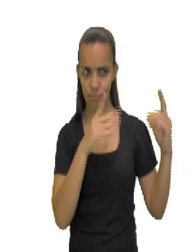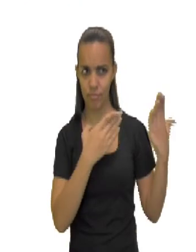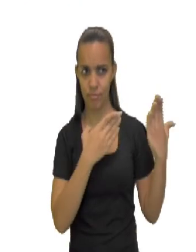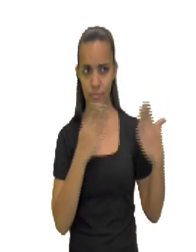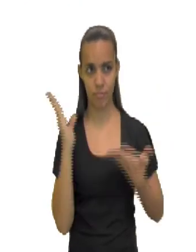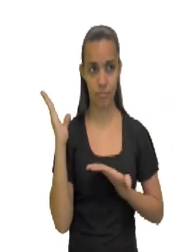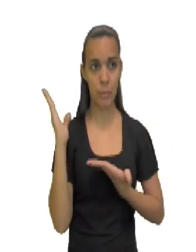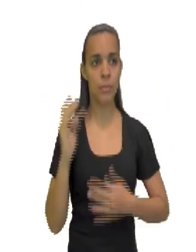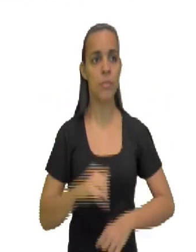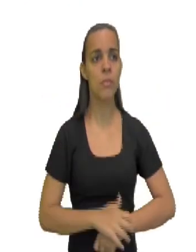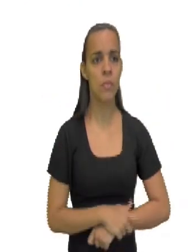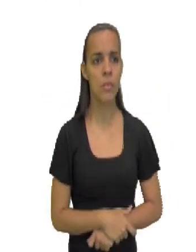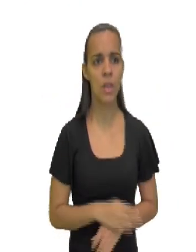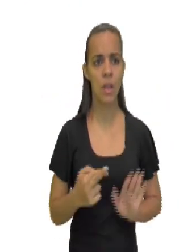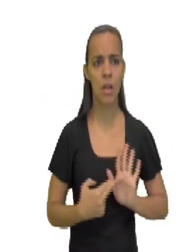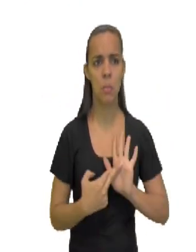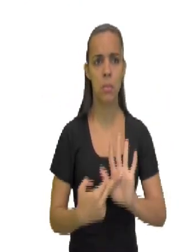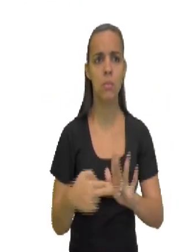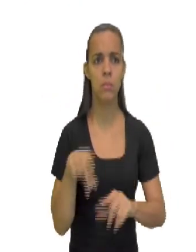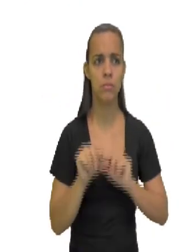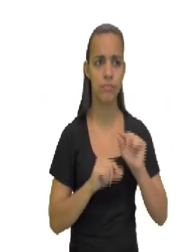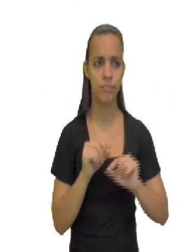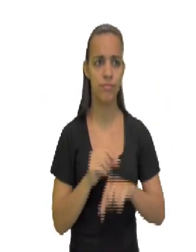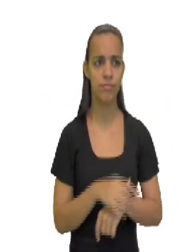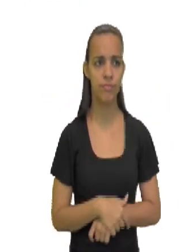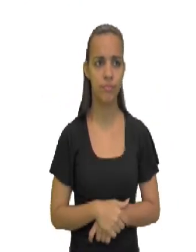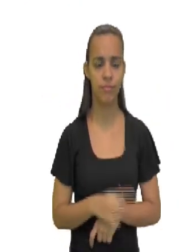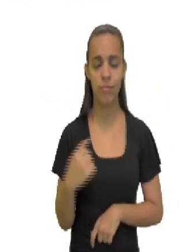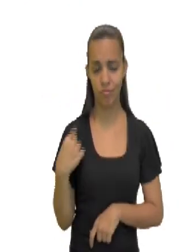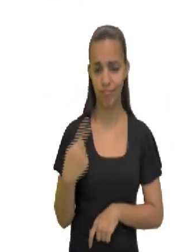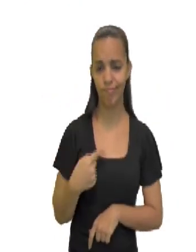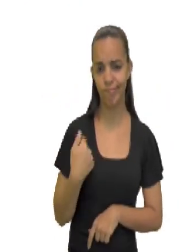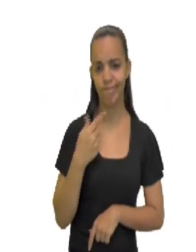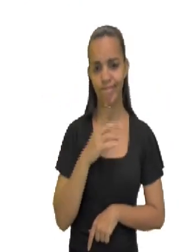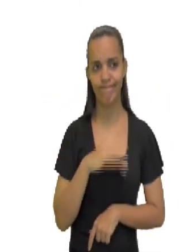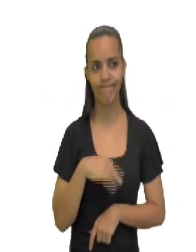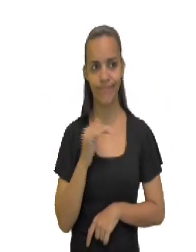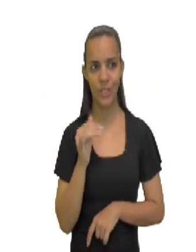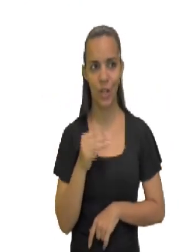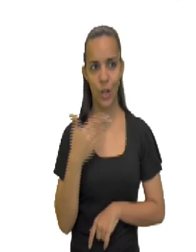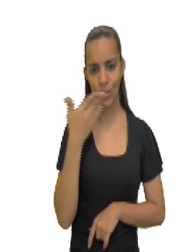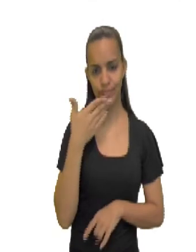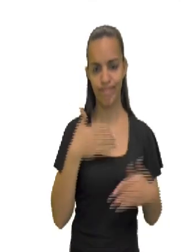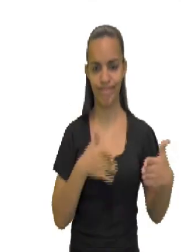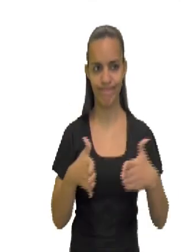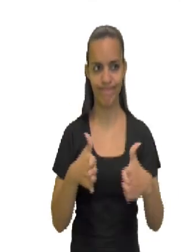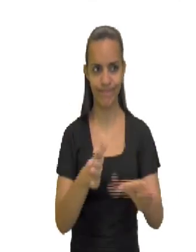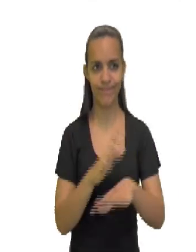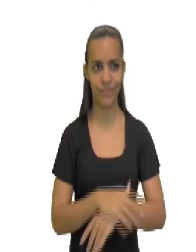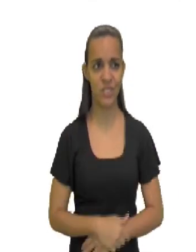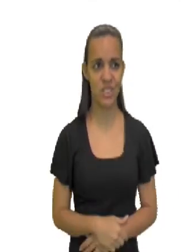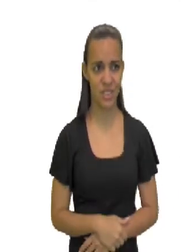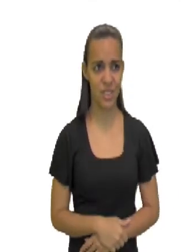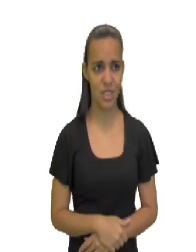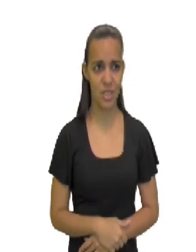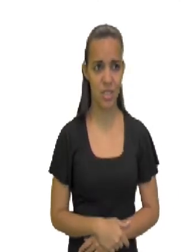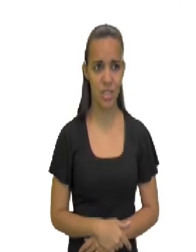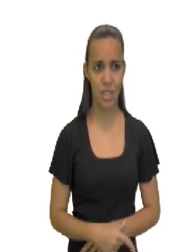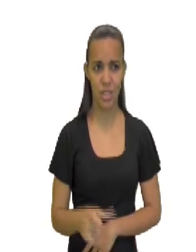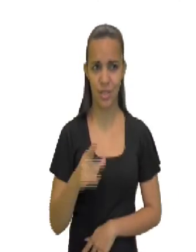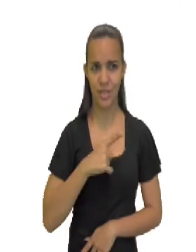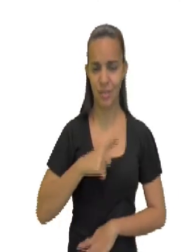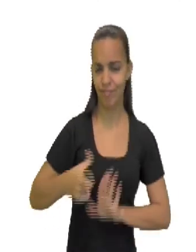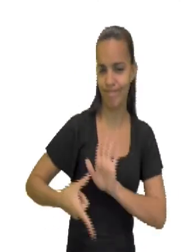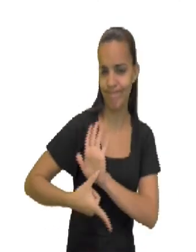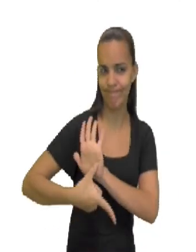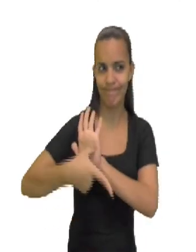que tem representado aí? É o nosso Rio Doce e a nossa querida Ibituruna, não é mesmo? Nós temos uma imagem de